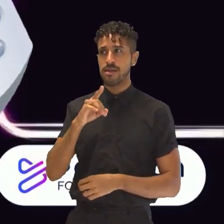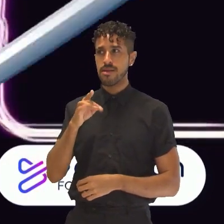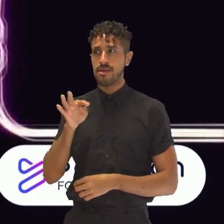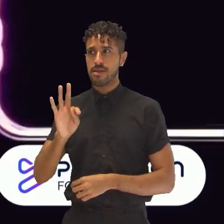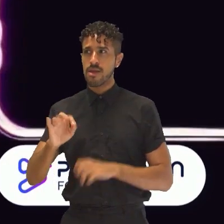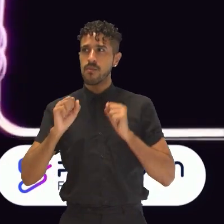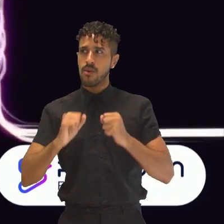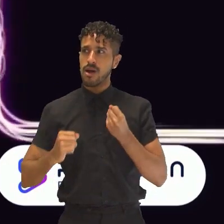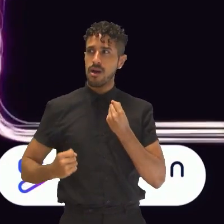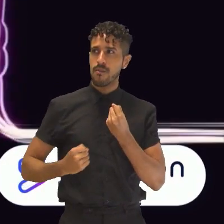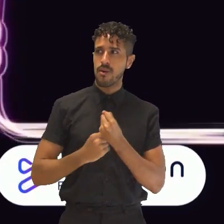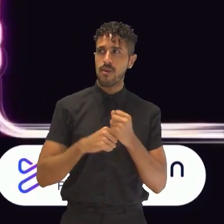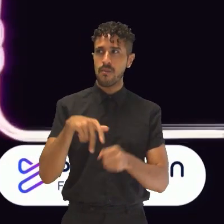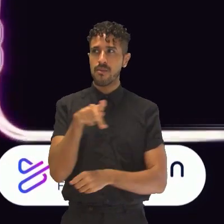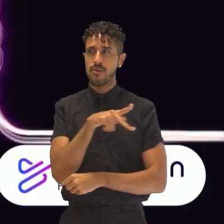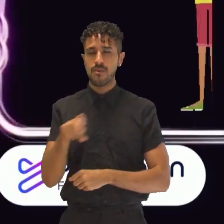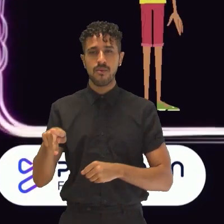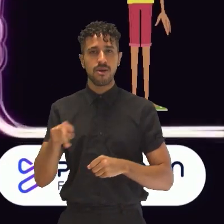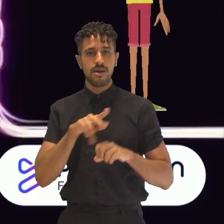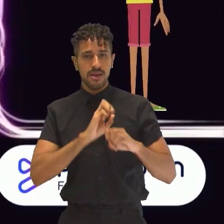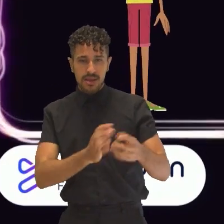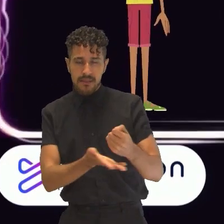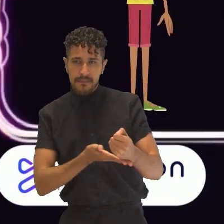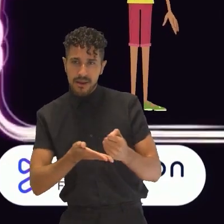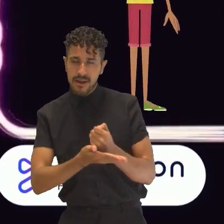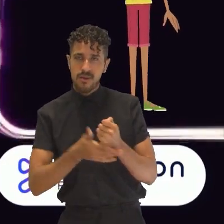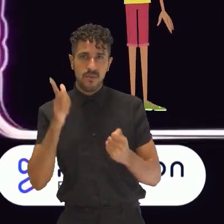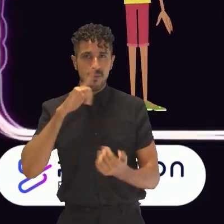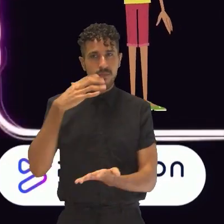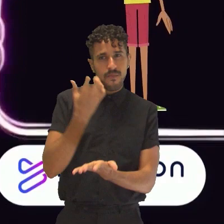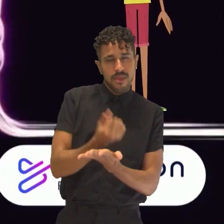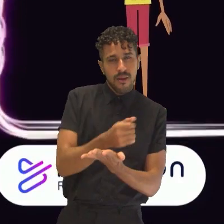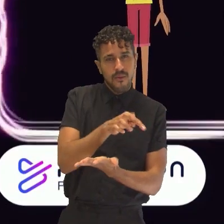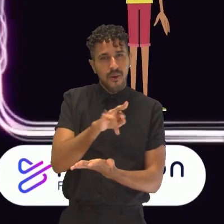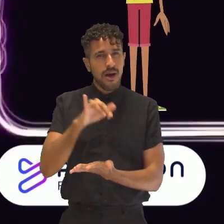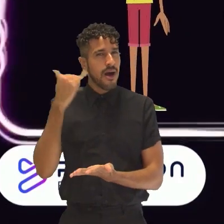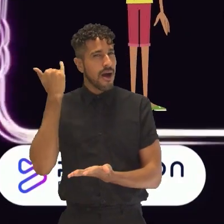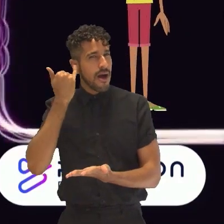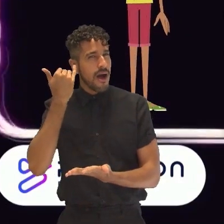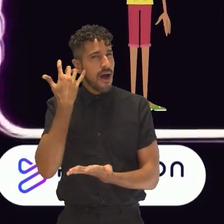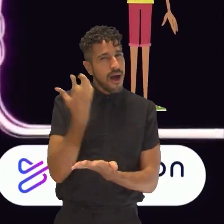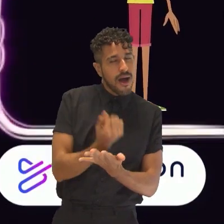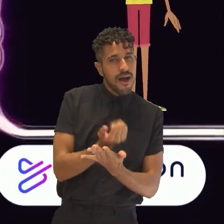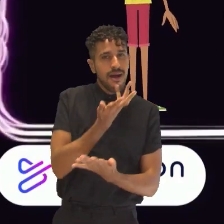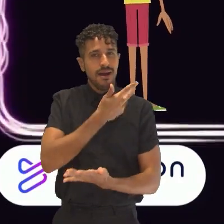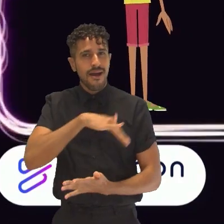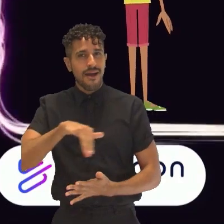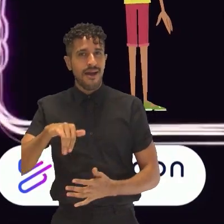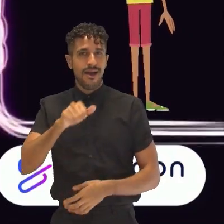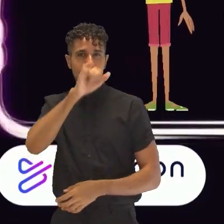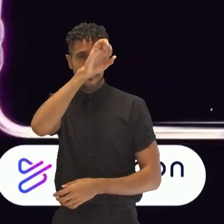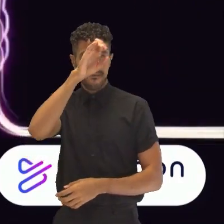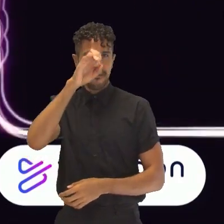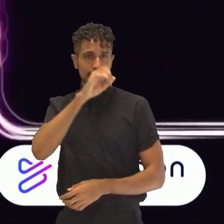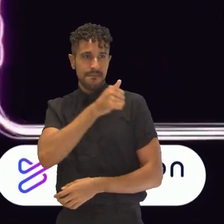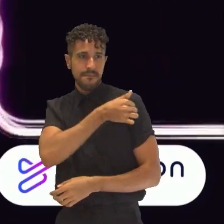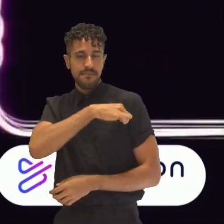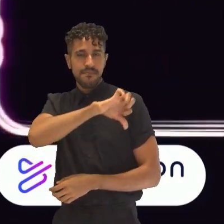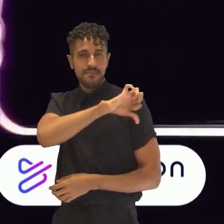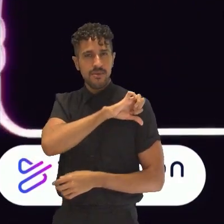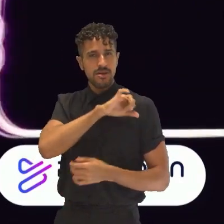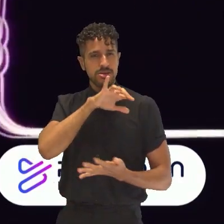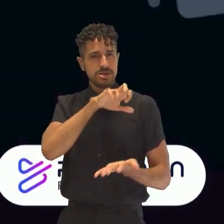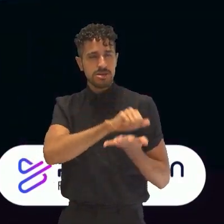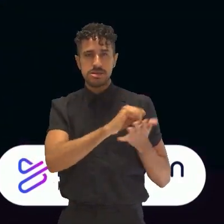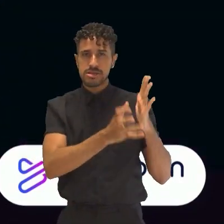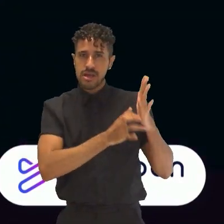pudesse auxiliar um professor do ensino primário a capturar amostras de áudios de crianças do ensino fundamental, armazenar esses dados